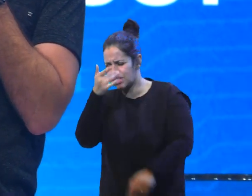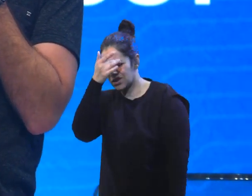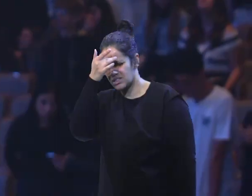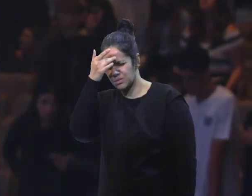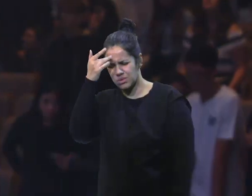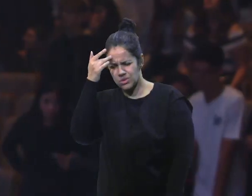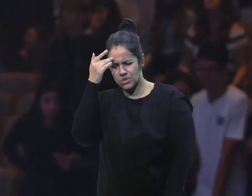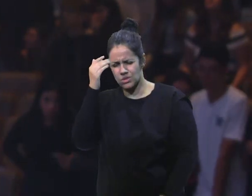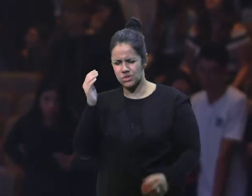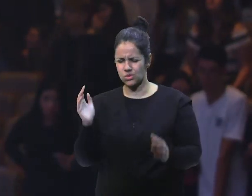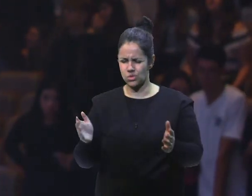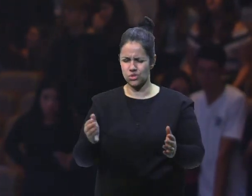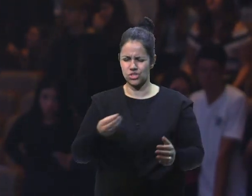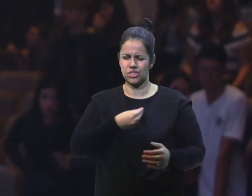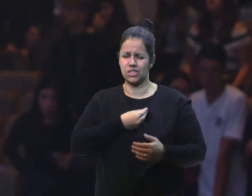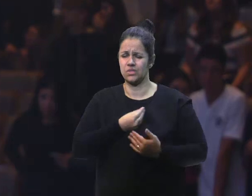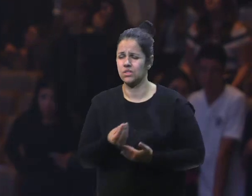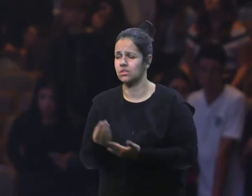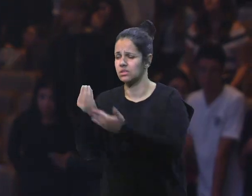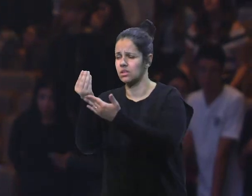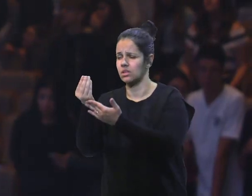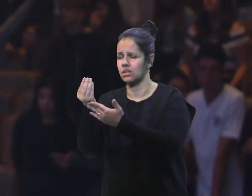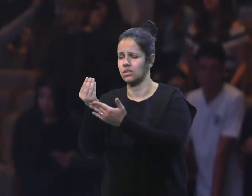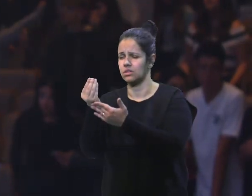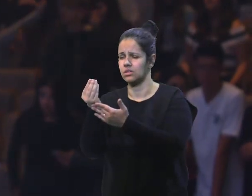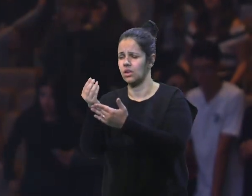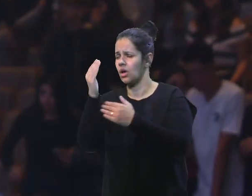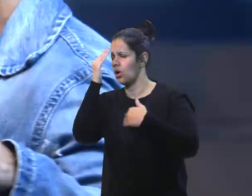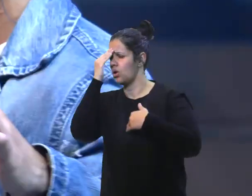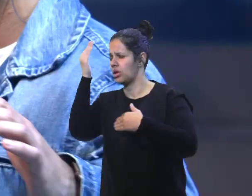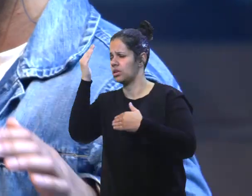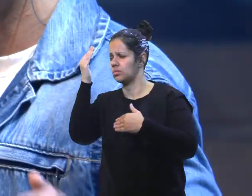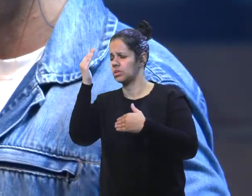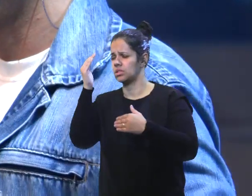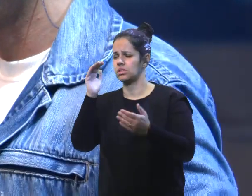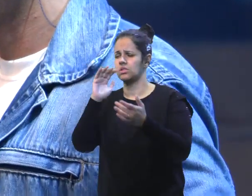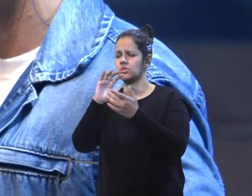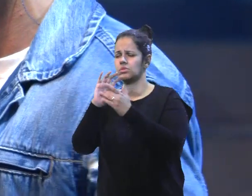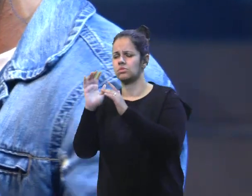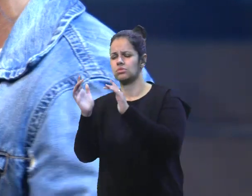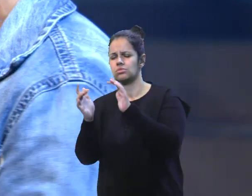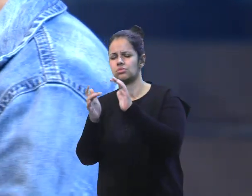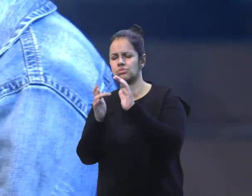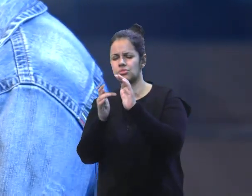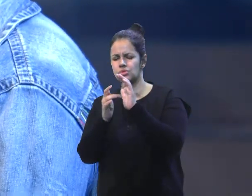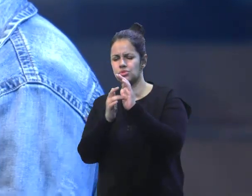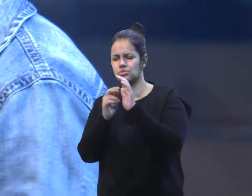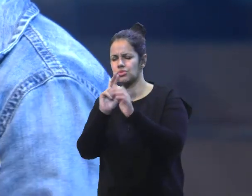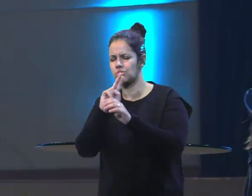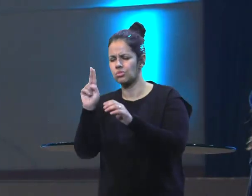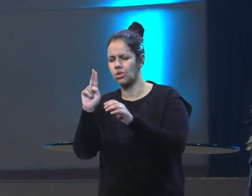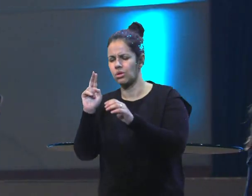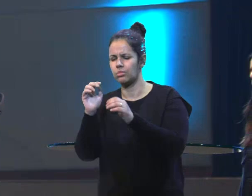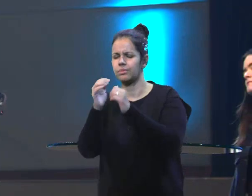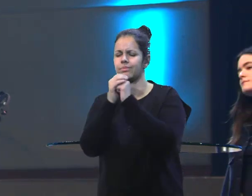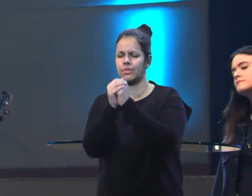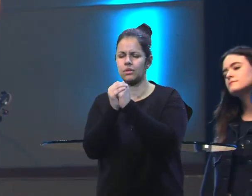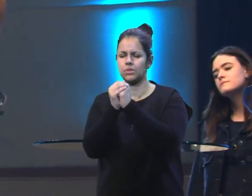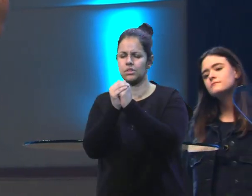mãos, Pai. É o que oramos, Deus, agradecidos em nome de Jesus. Amém e